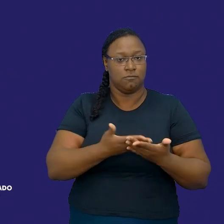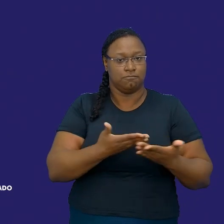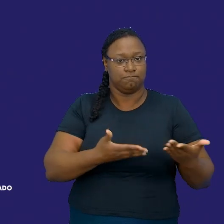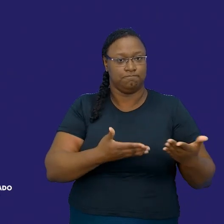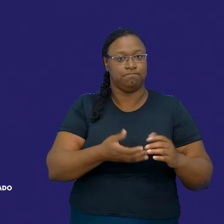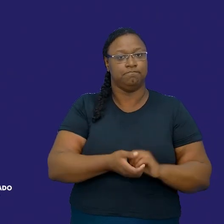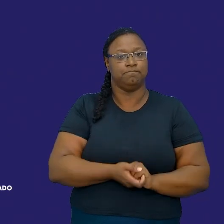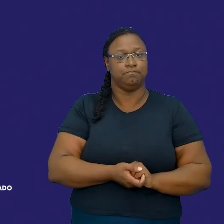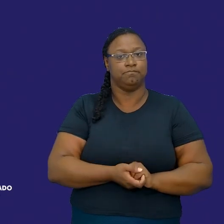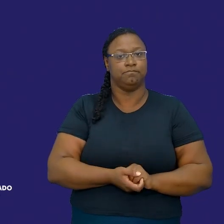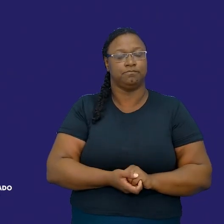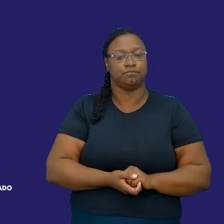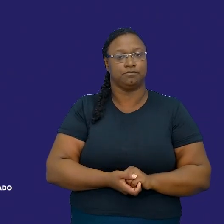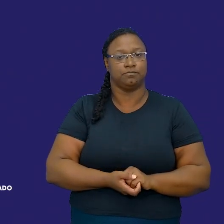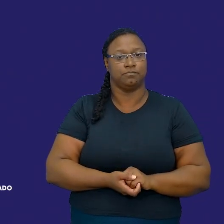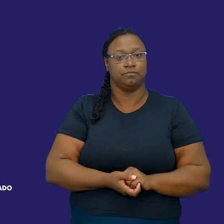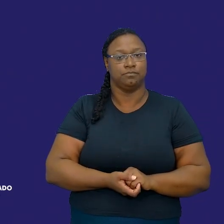médio.